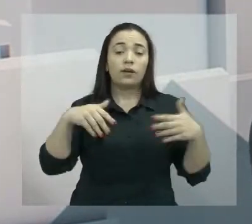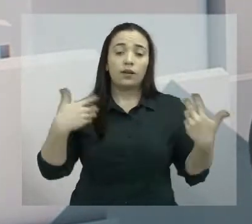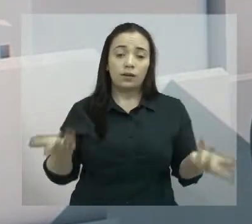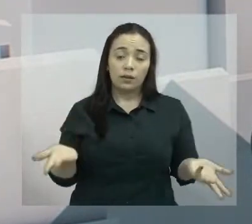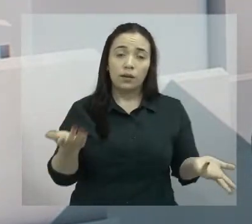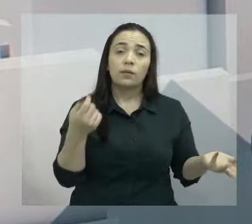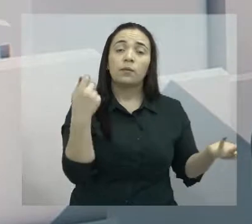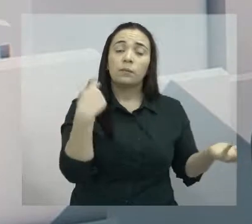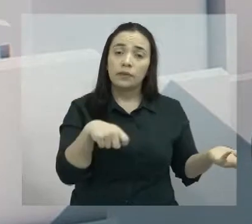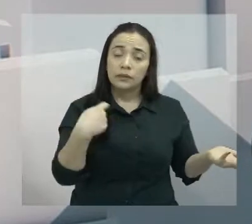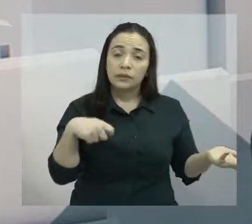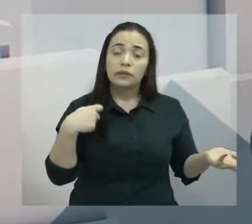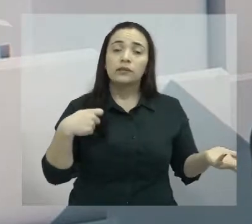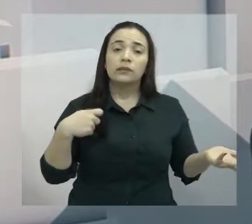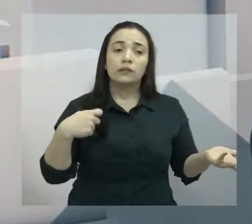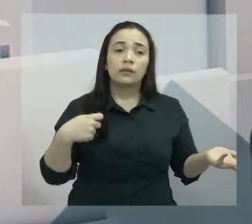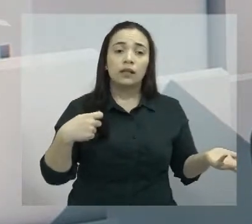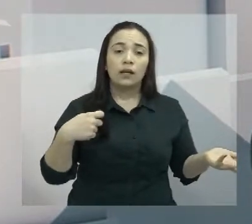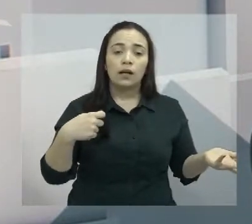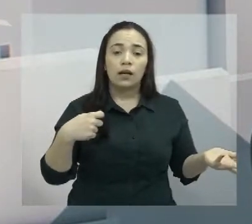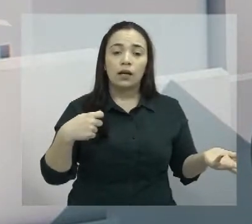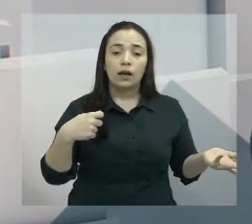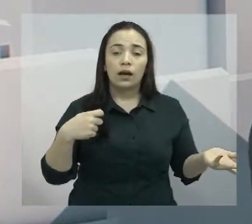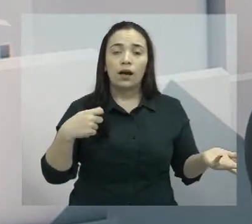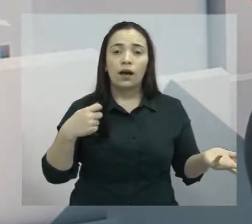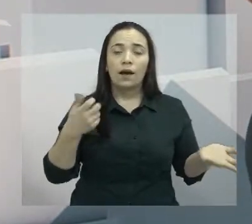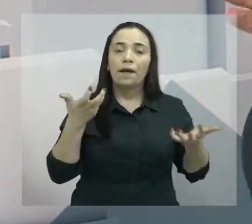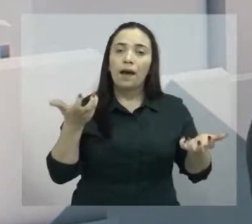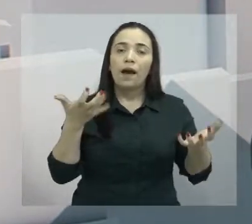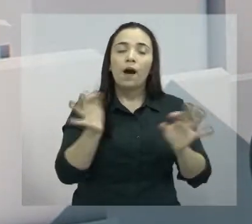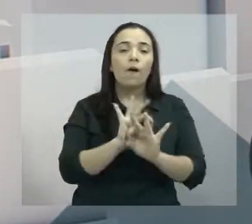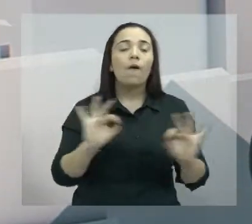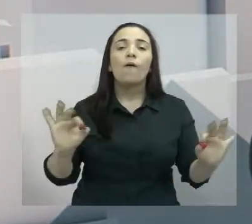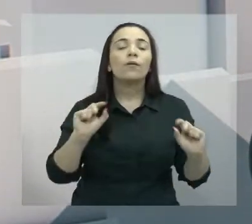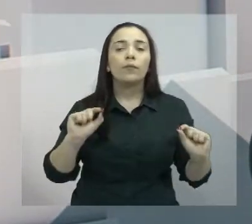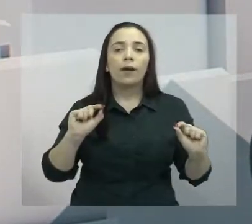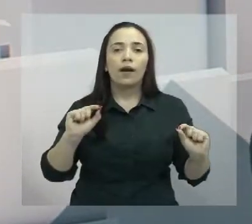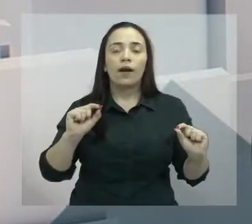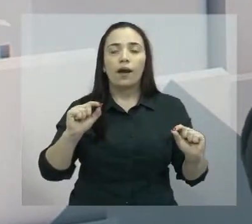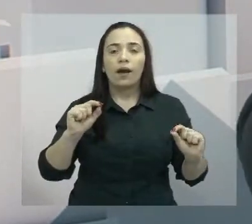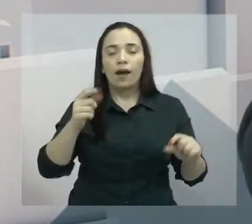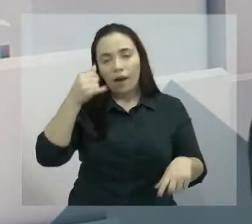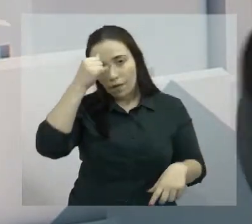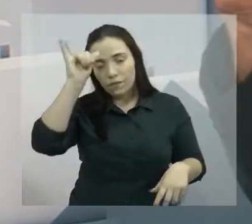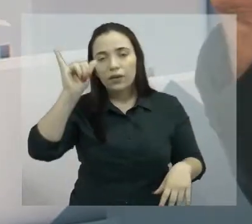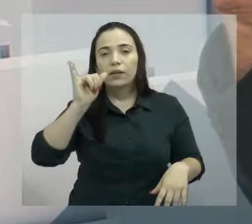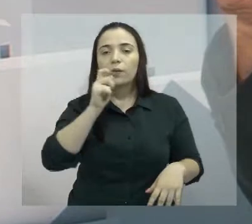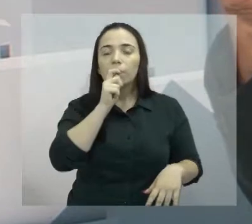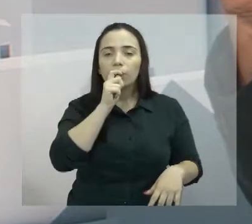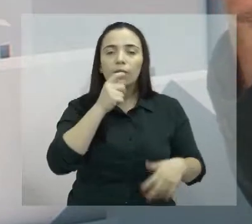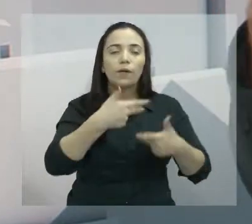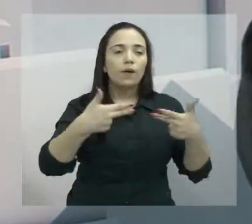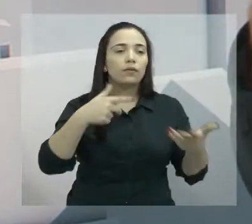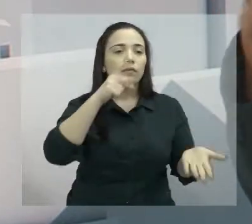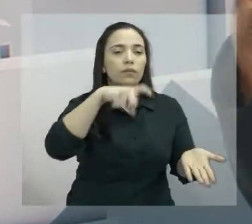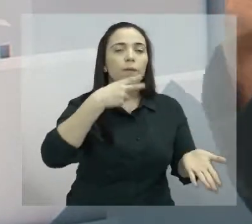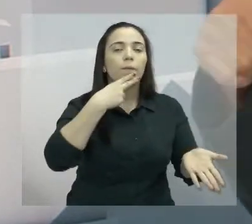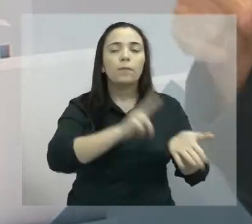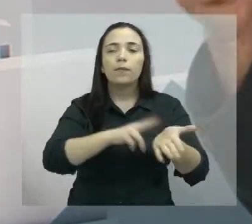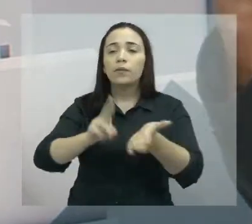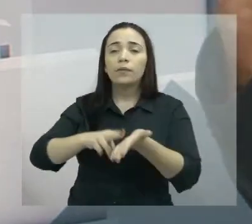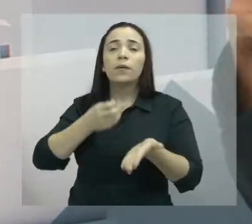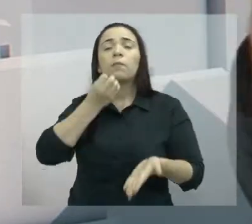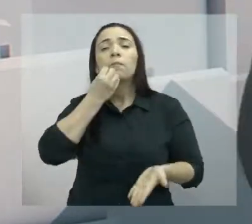seria ótimo se um dia nenhum órgão de trânsito, né, ao final do mês, mostrasse zero de infração de trânsito,